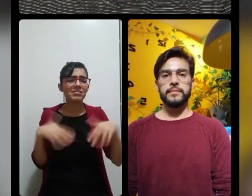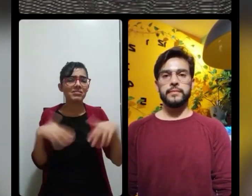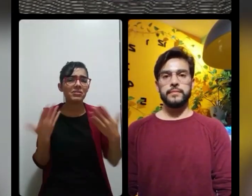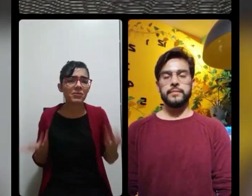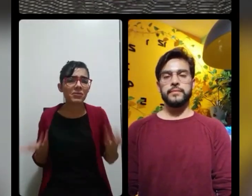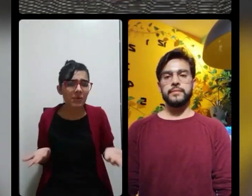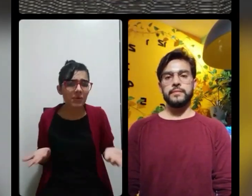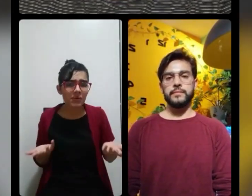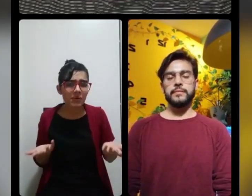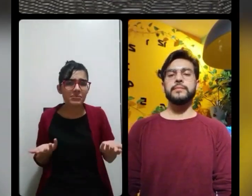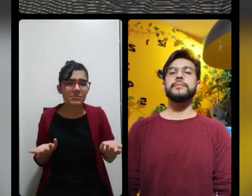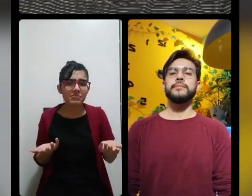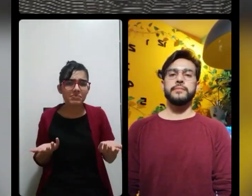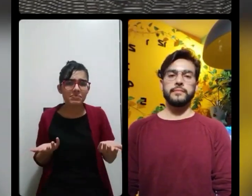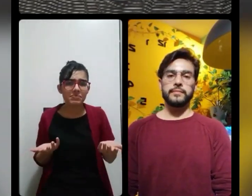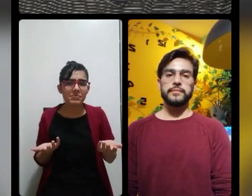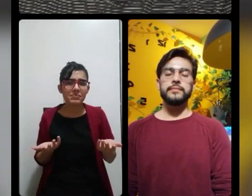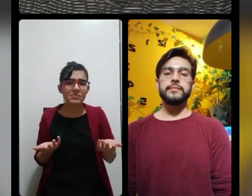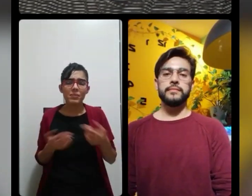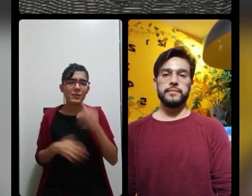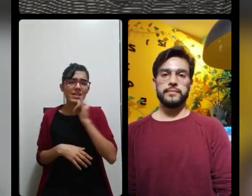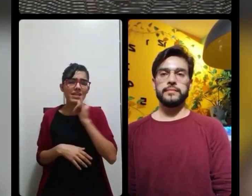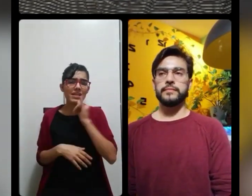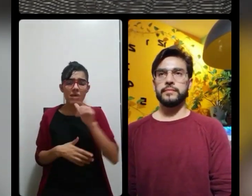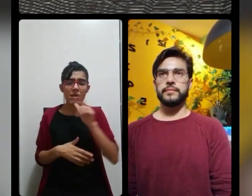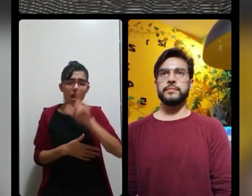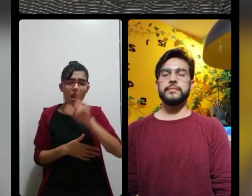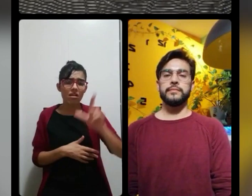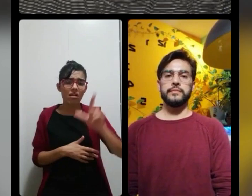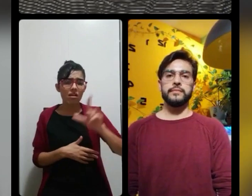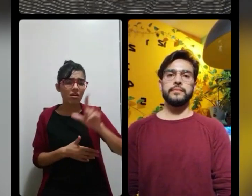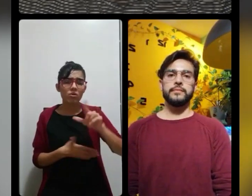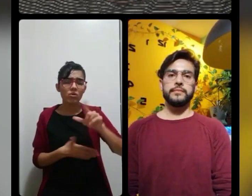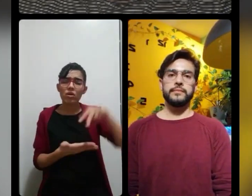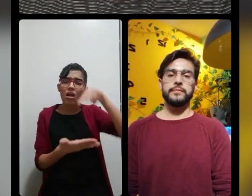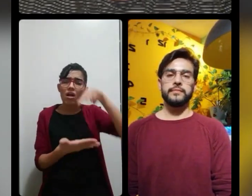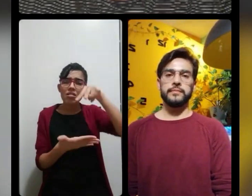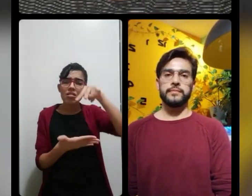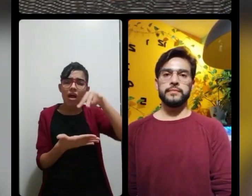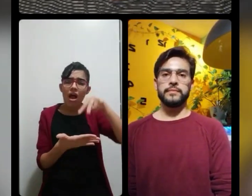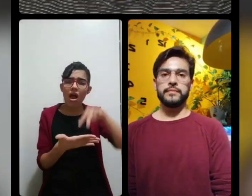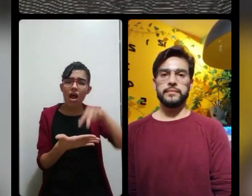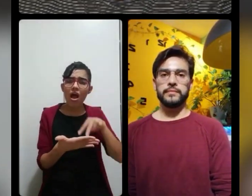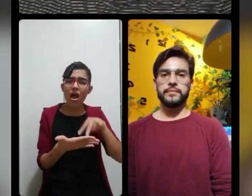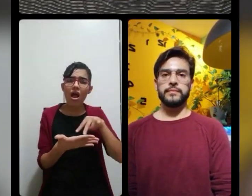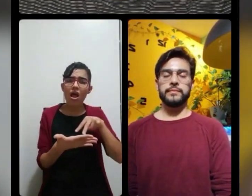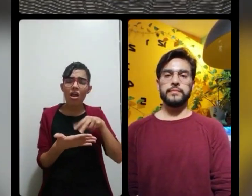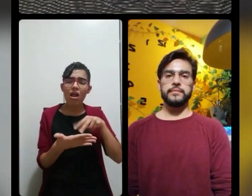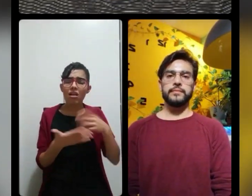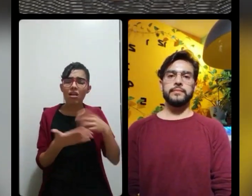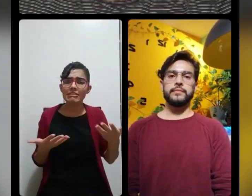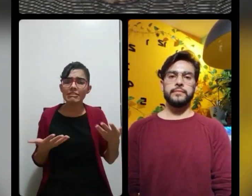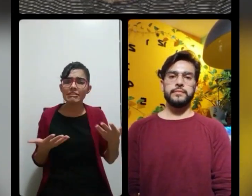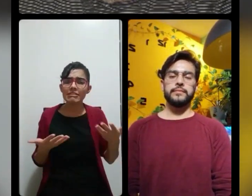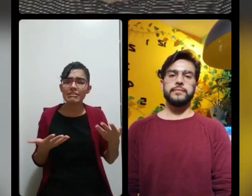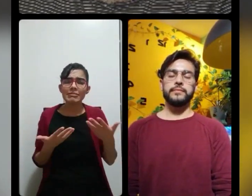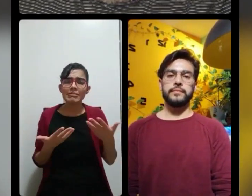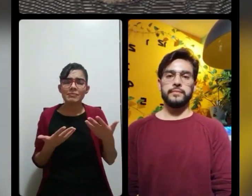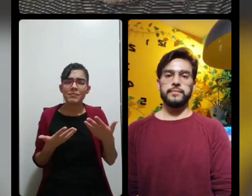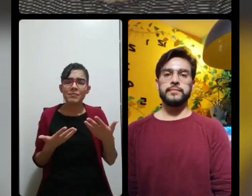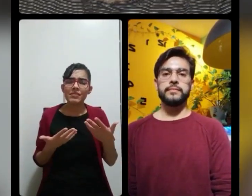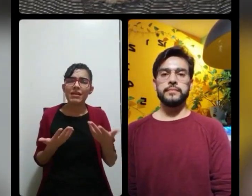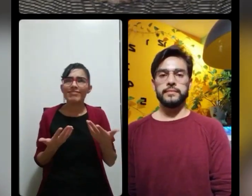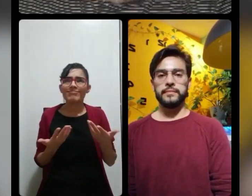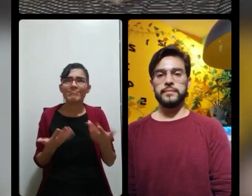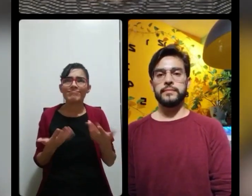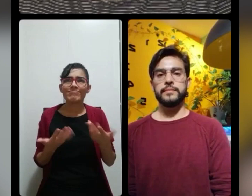está lendo, né? E o gap, essa lacuna entre o estar podendo ler, mas